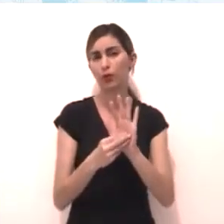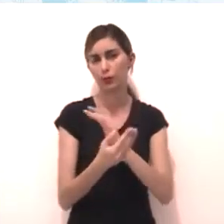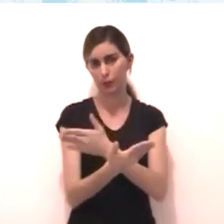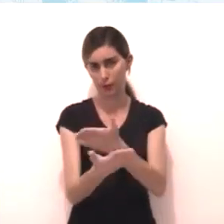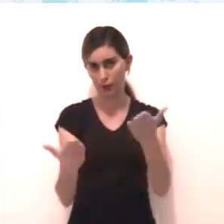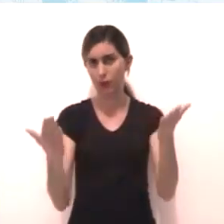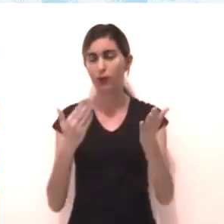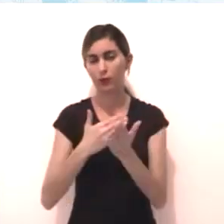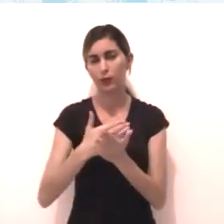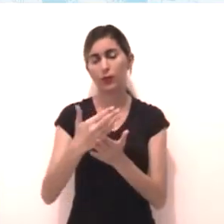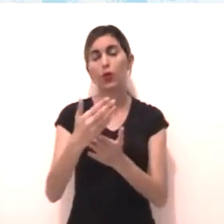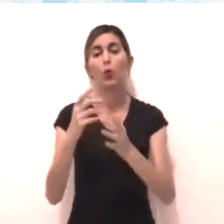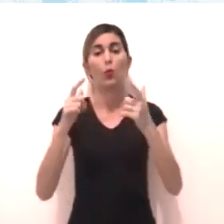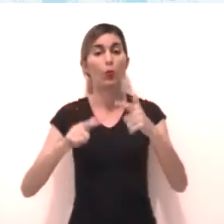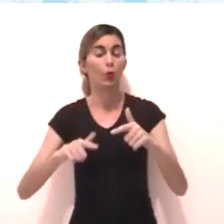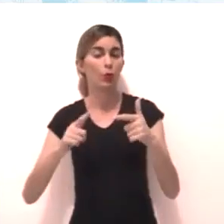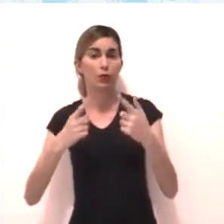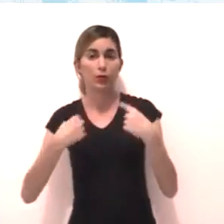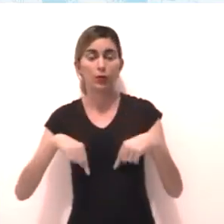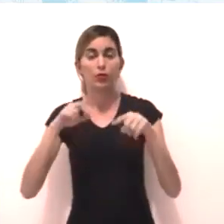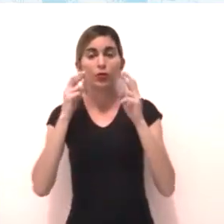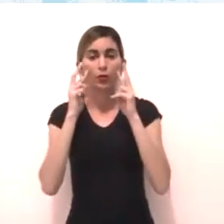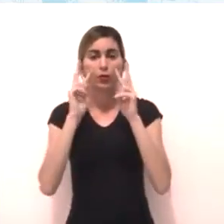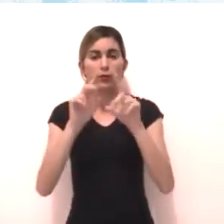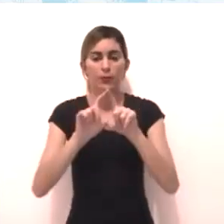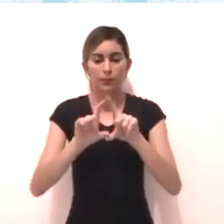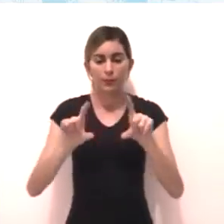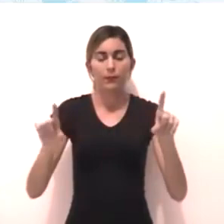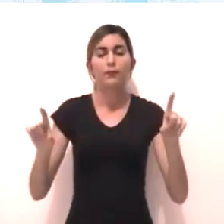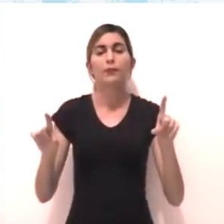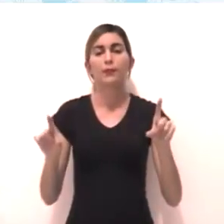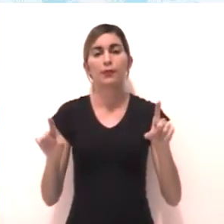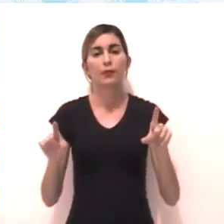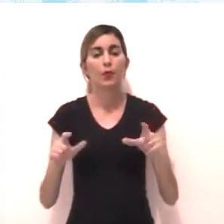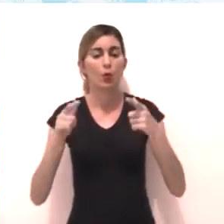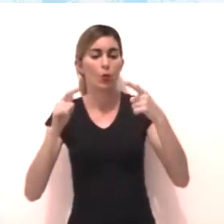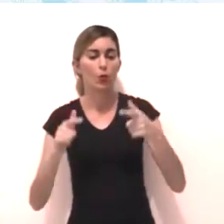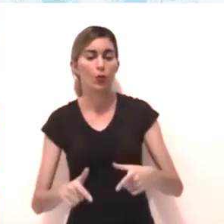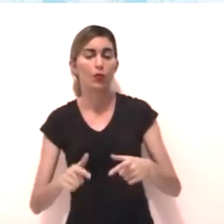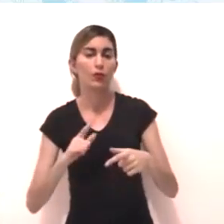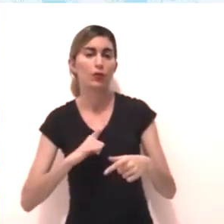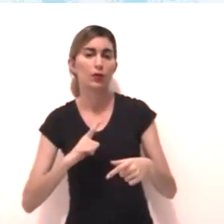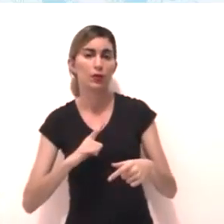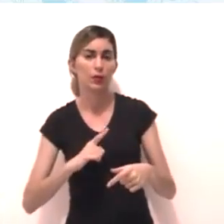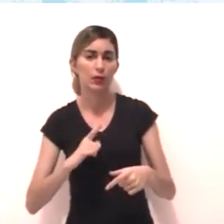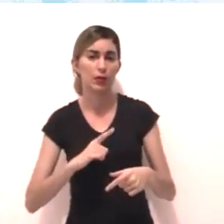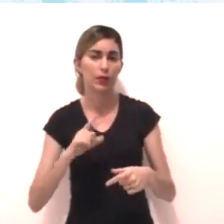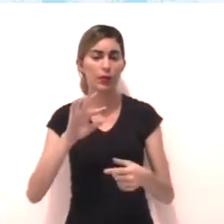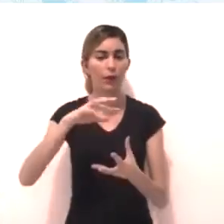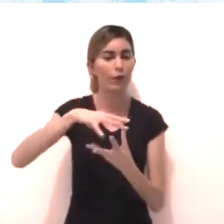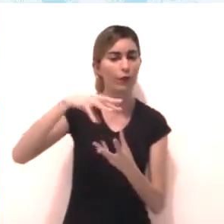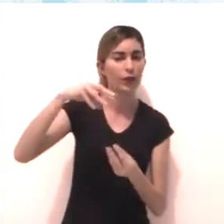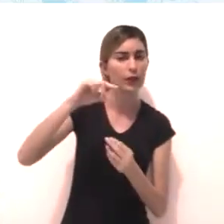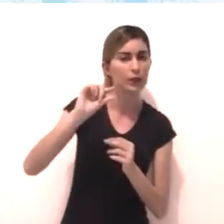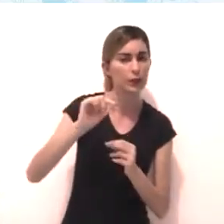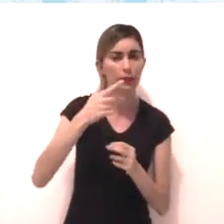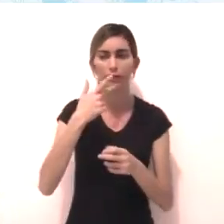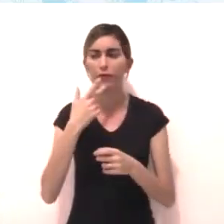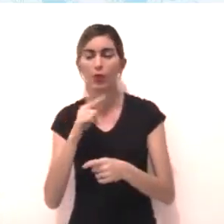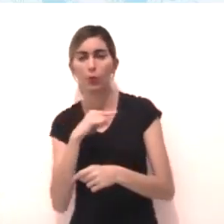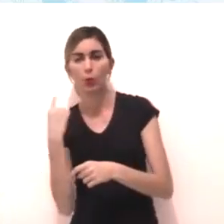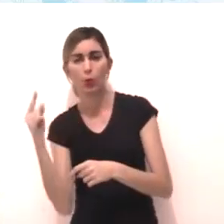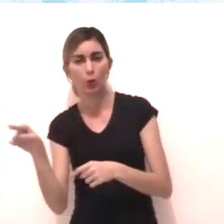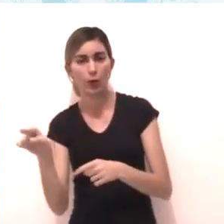para vocês inicialmente, onde a gente viu na tirinha inicialmente, onde tinha o fantasminha falando com a